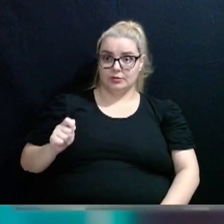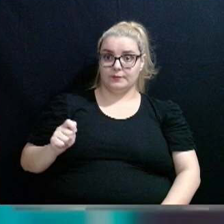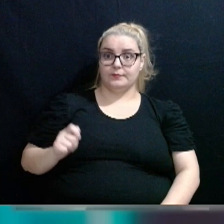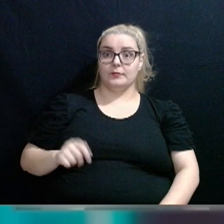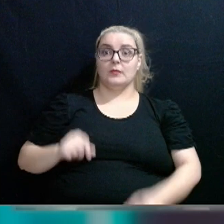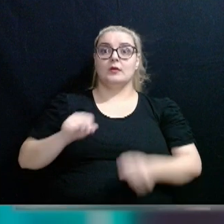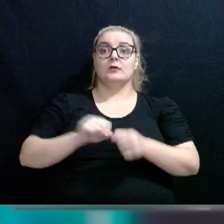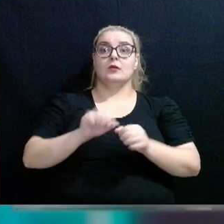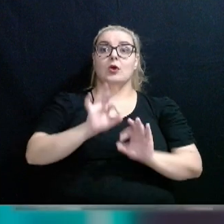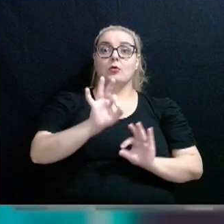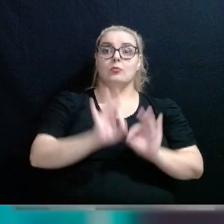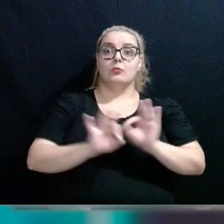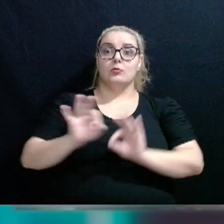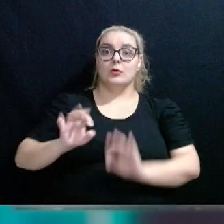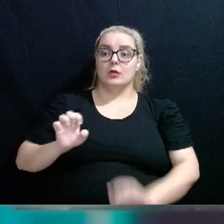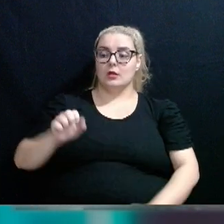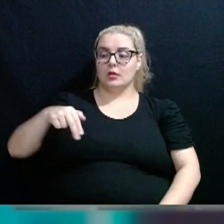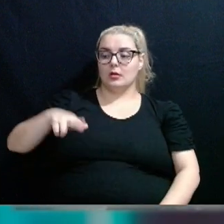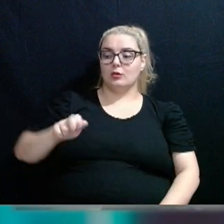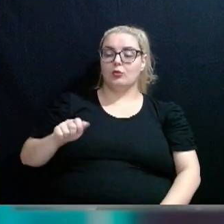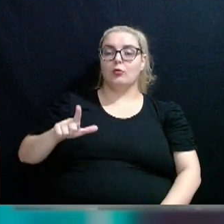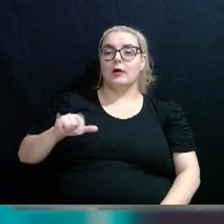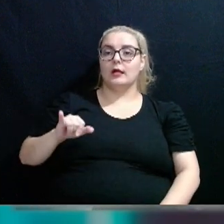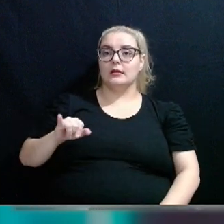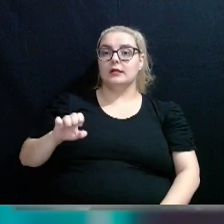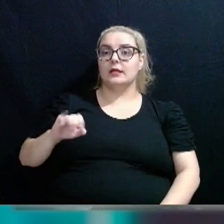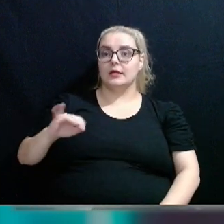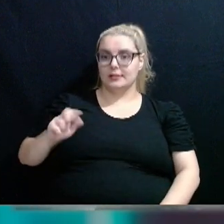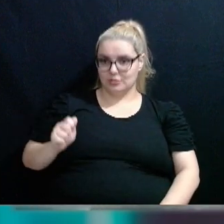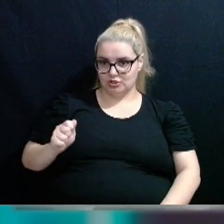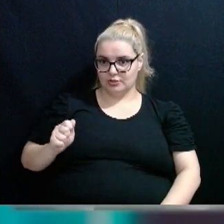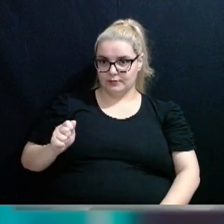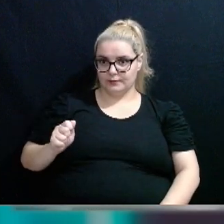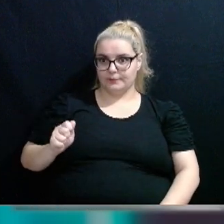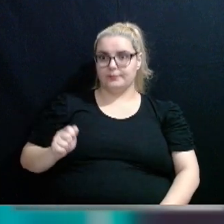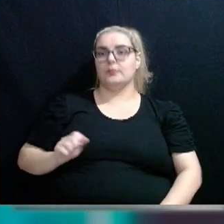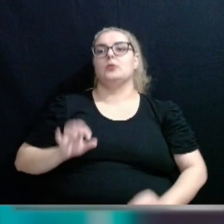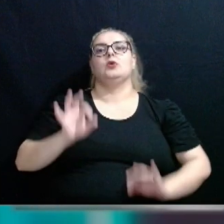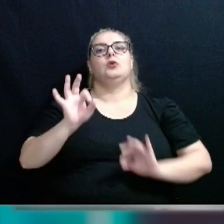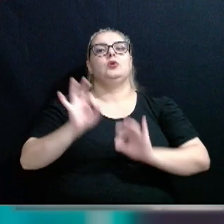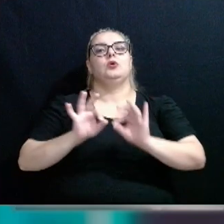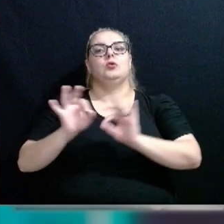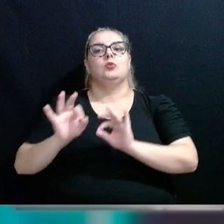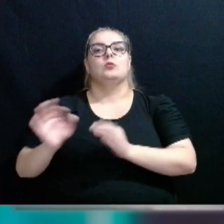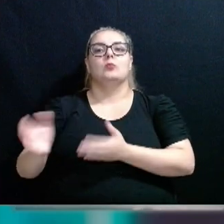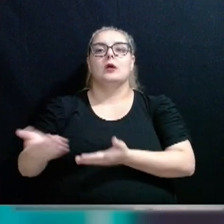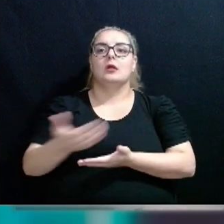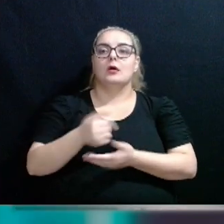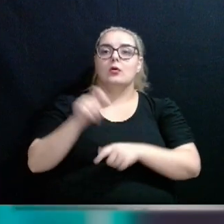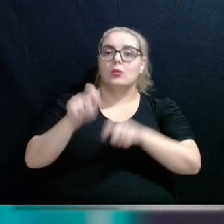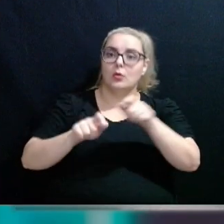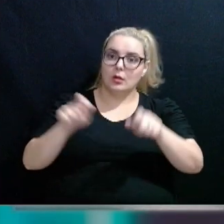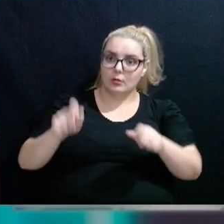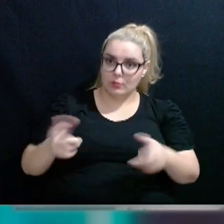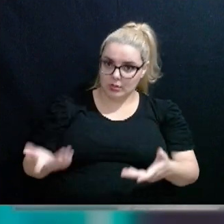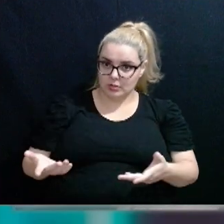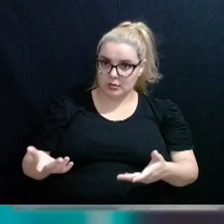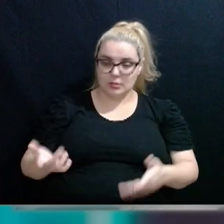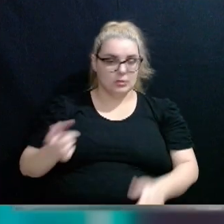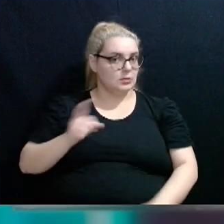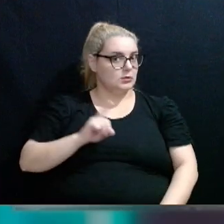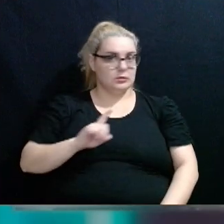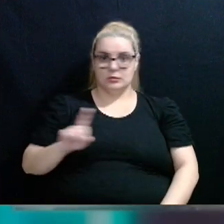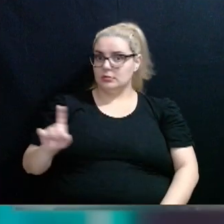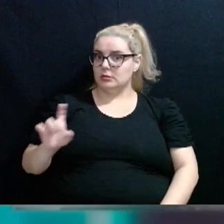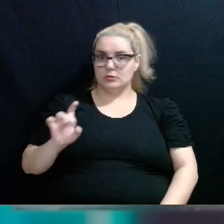Projeto Equalieja. Era um projeto para acolher pessoas, não apenas com